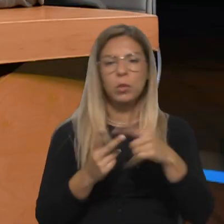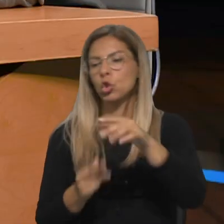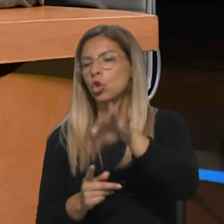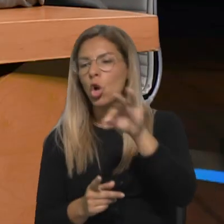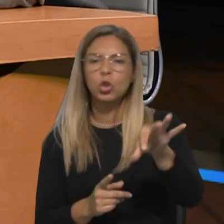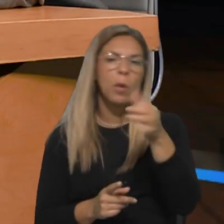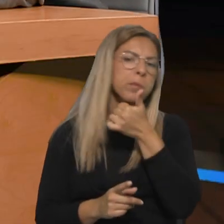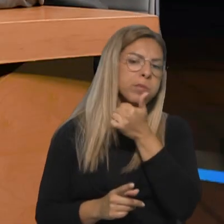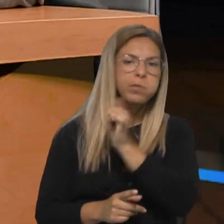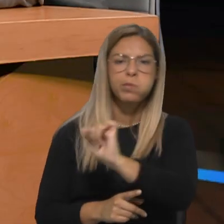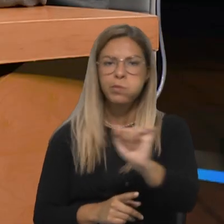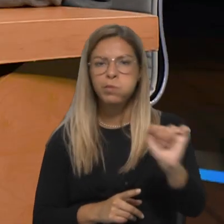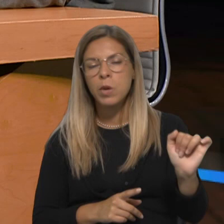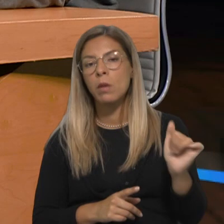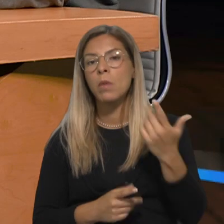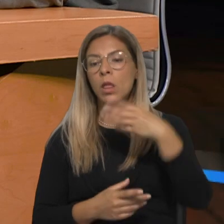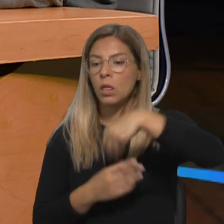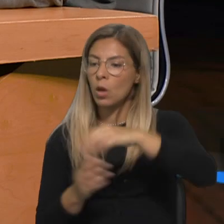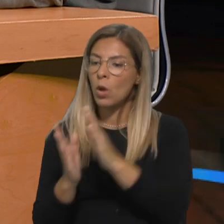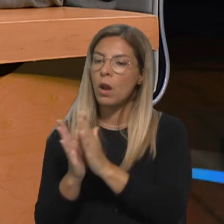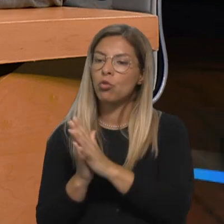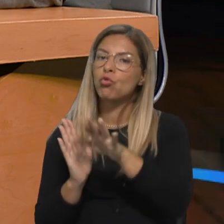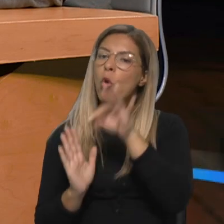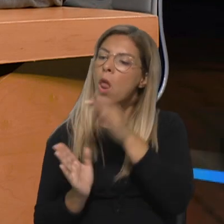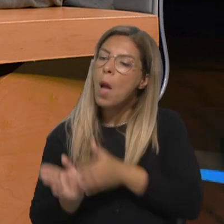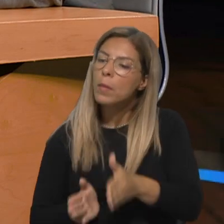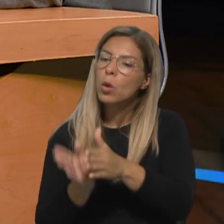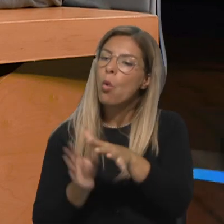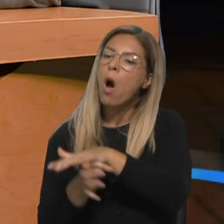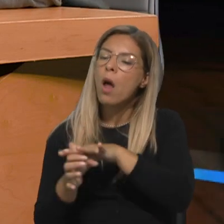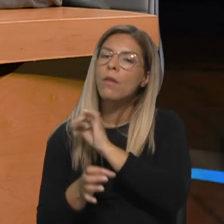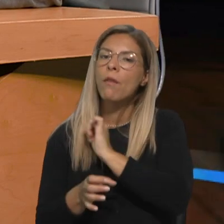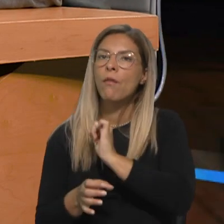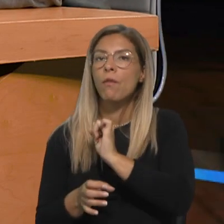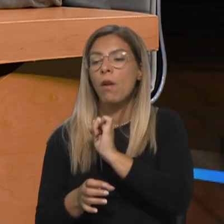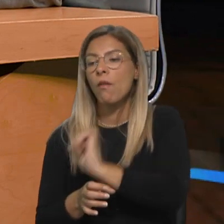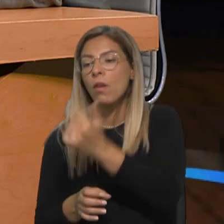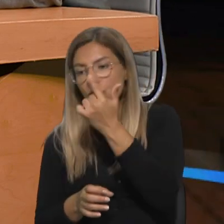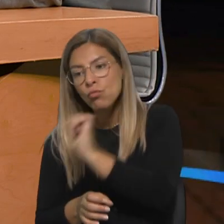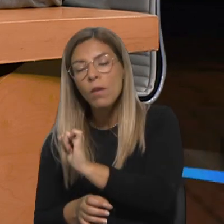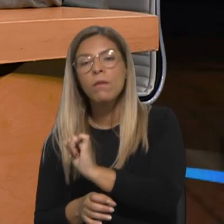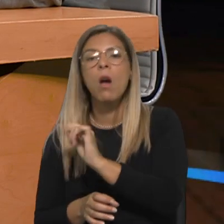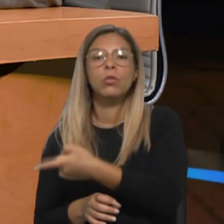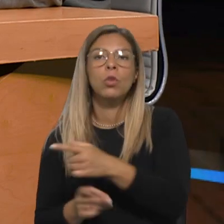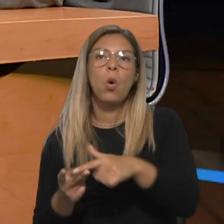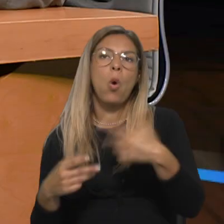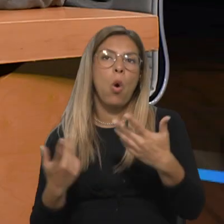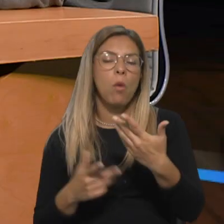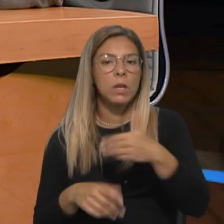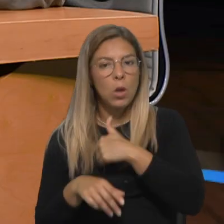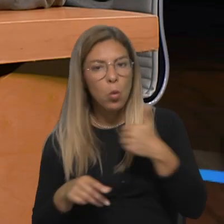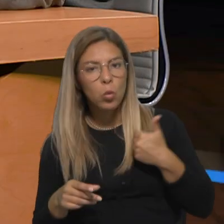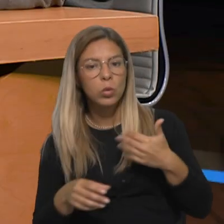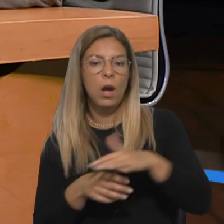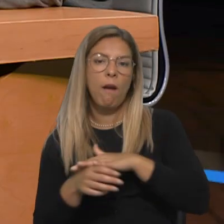as suas... nas dioceses, na área da comunicação, na área da pastoral da saúde, onde temos várias